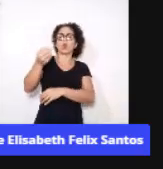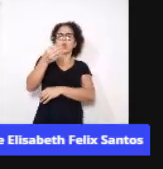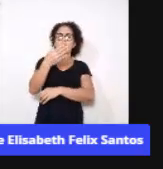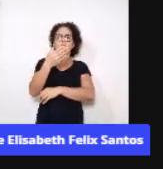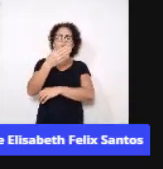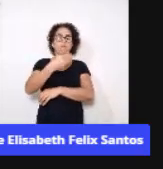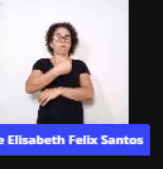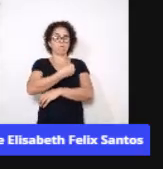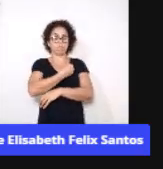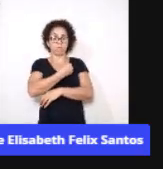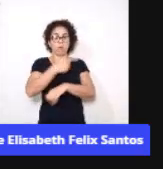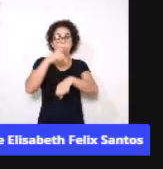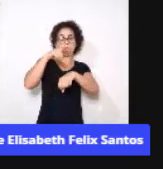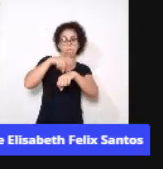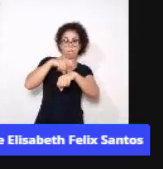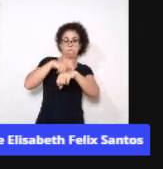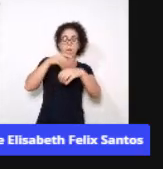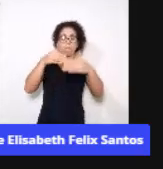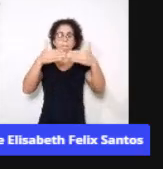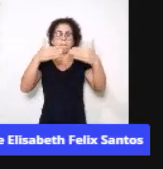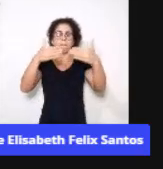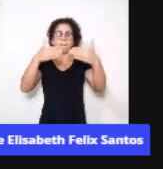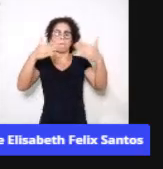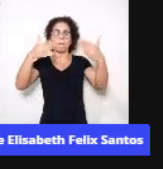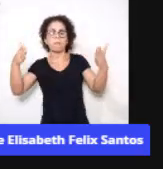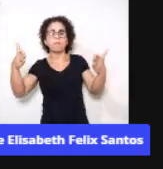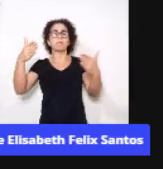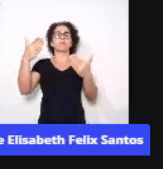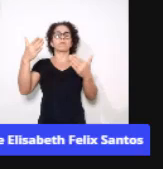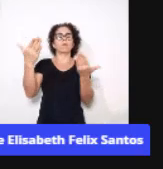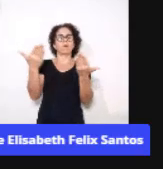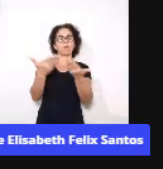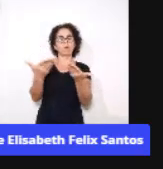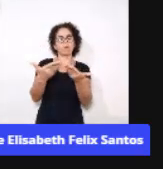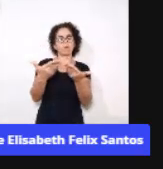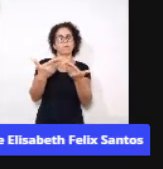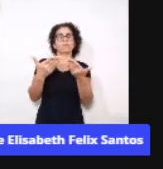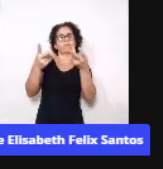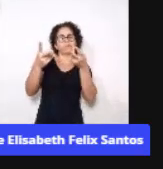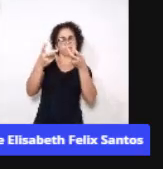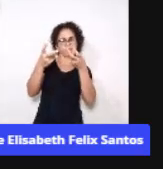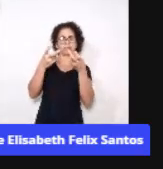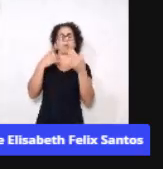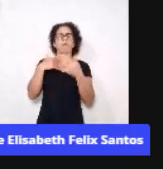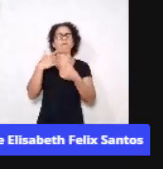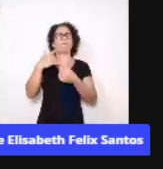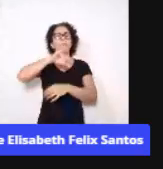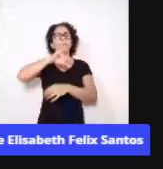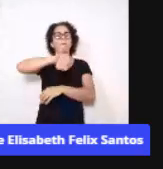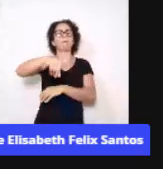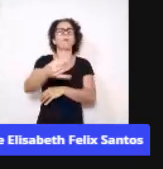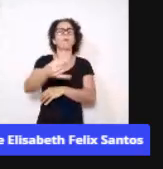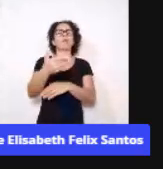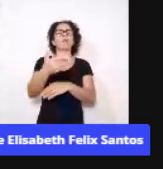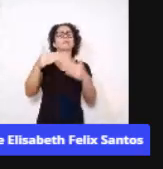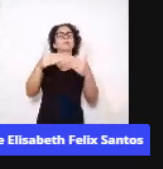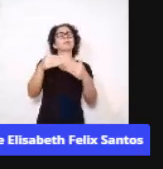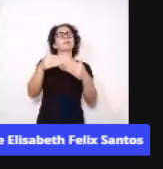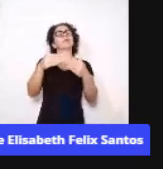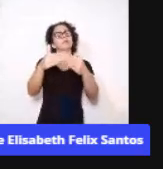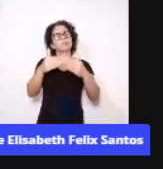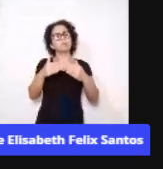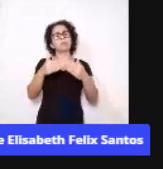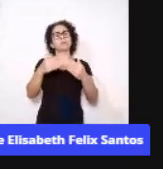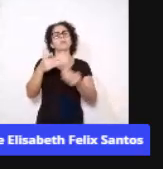abrem no momento. Sabe o interessante? Eu vou até aproveitar aqui, pedir licença, né, para a professora Aparecida de Jesus,